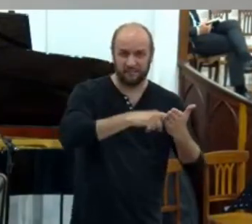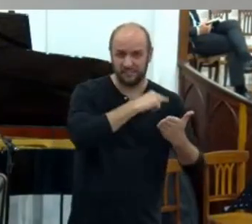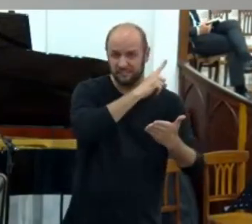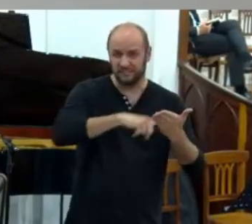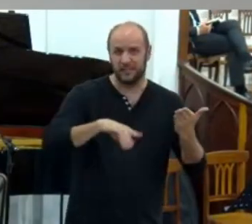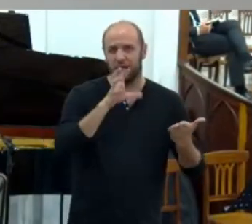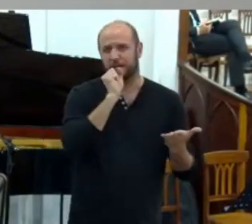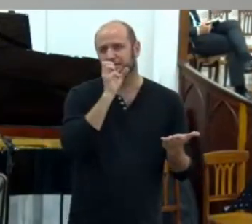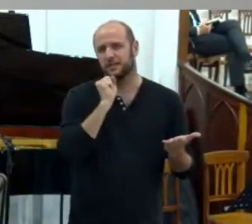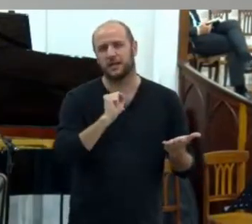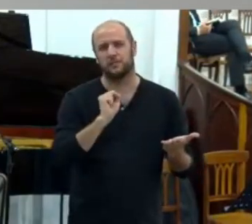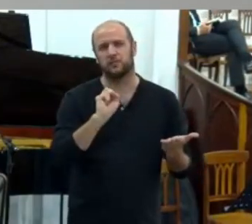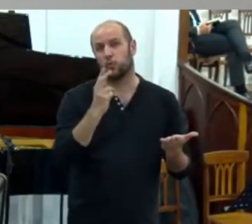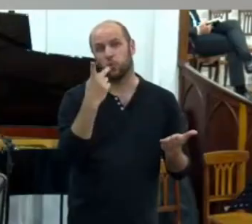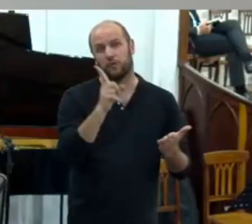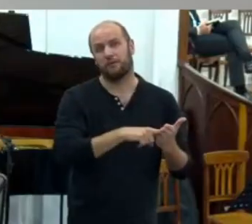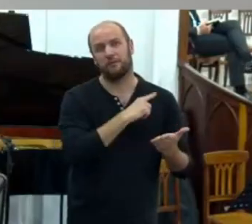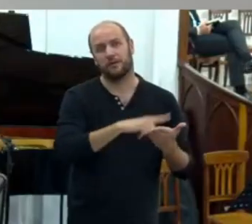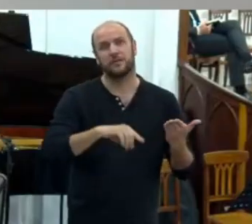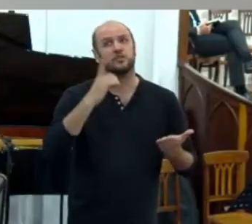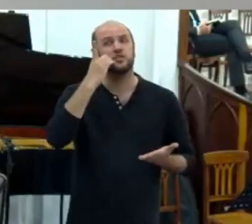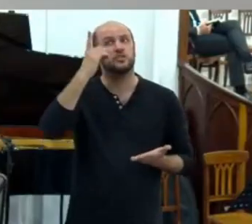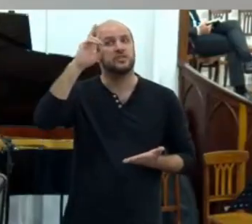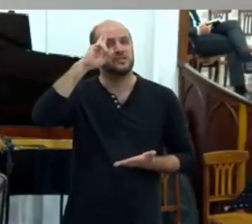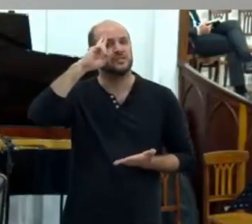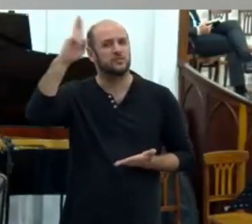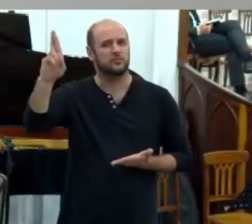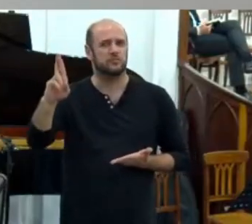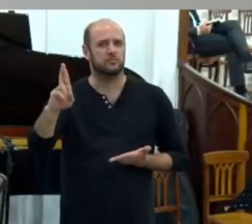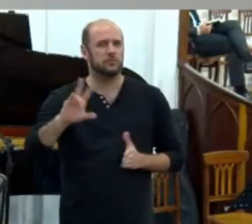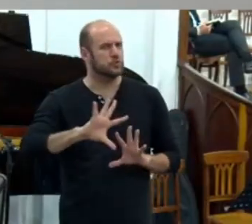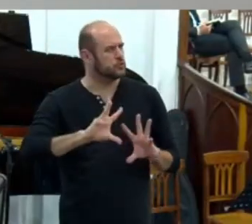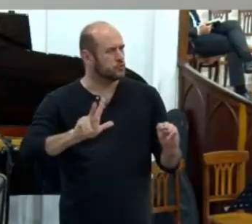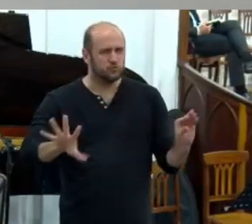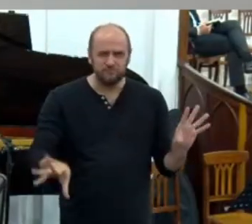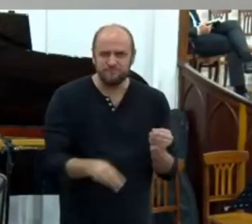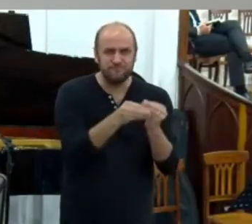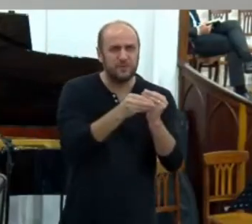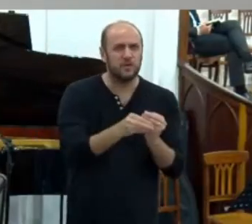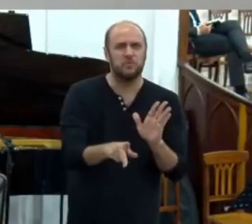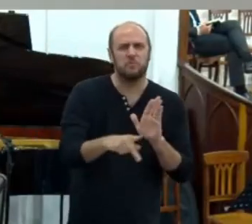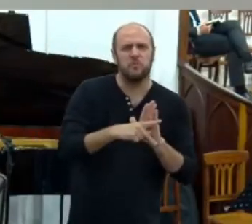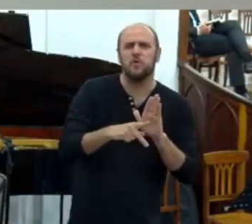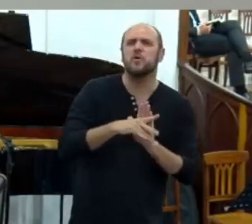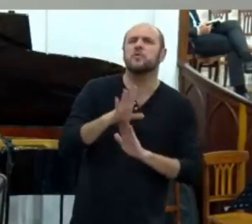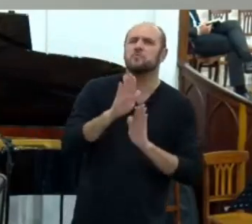do Senhor como parte da Escritura Sagrada ou parte da lei